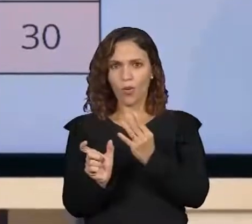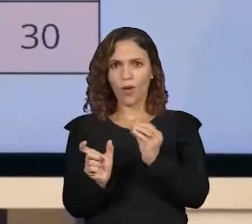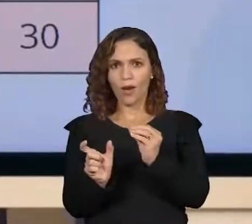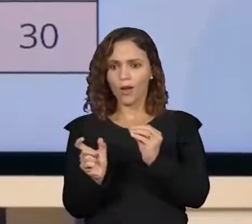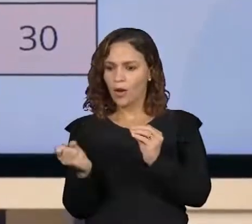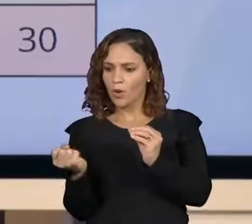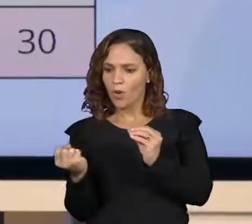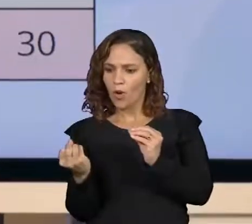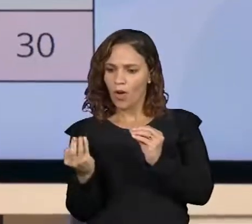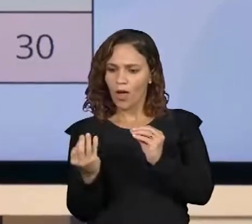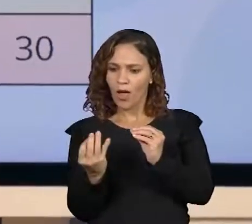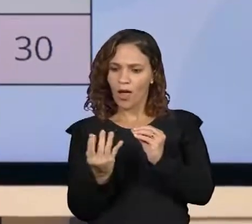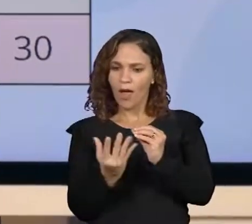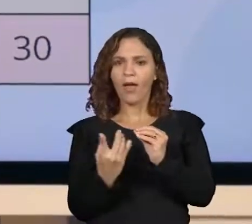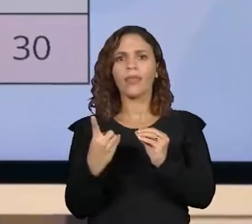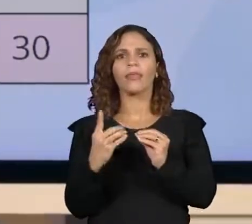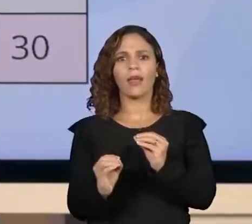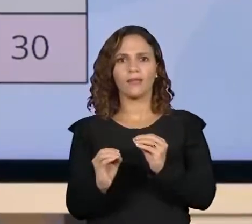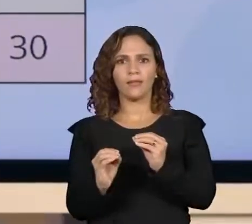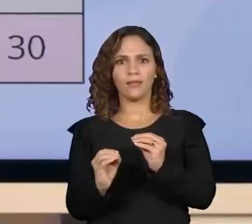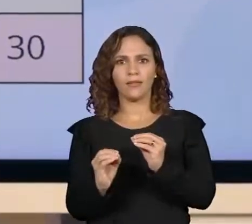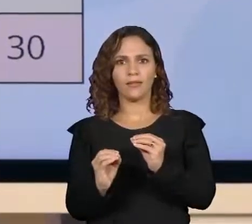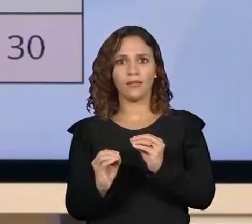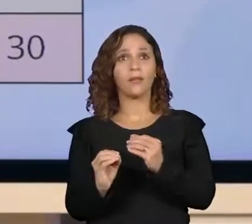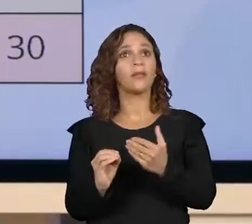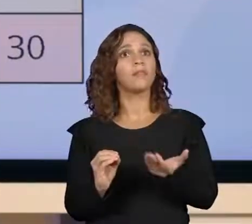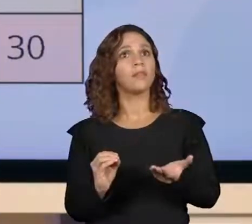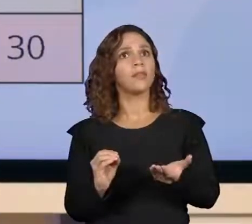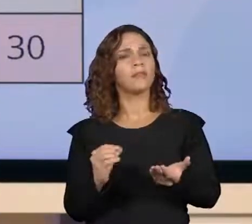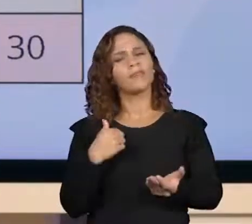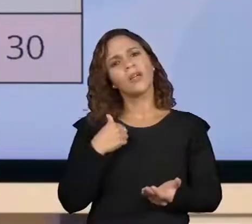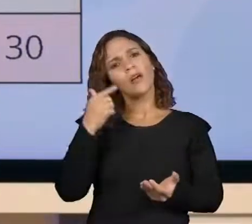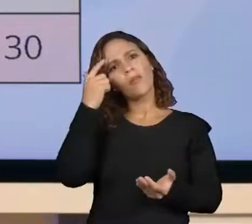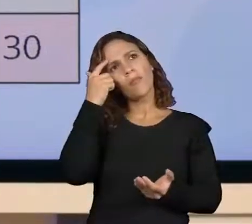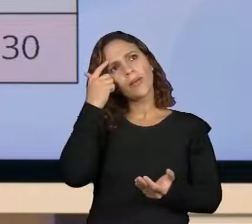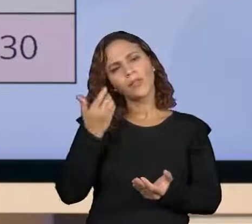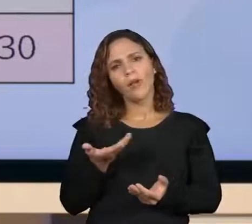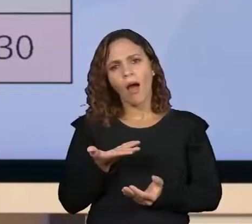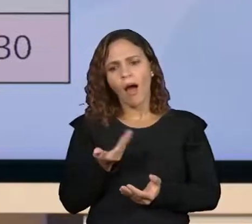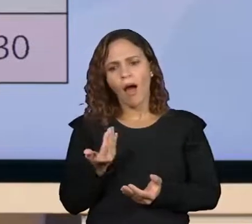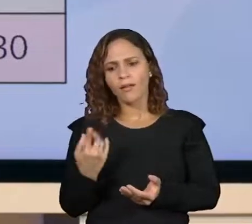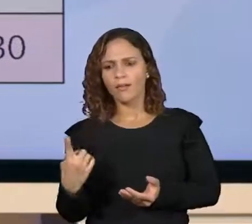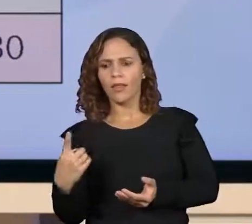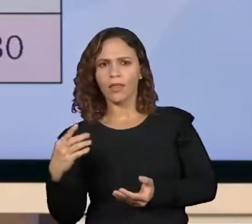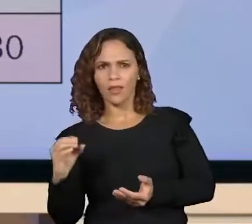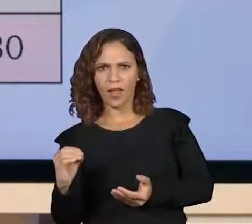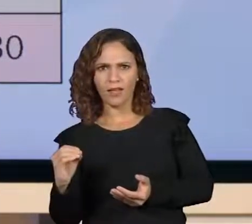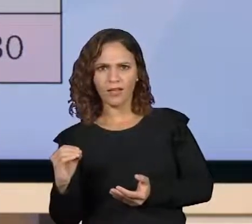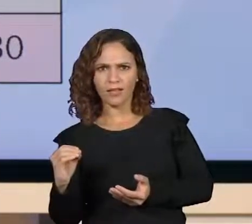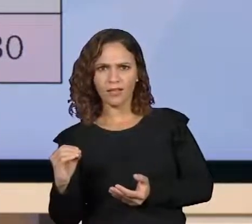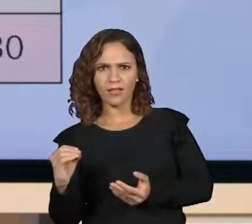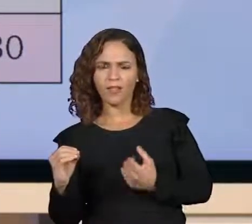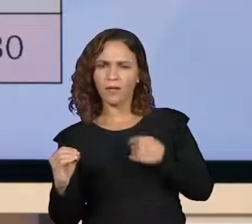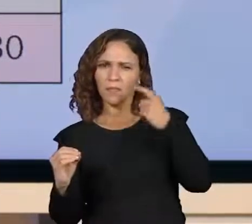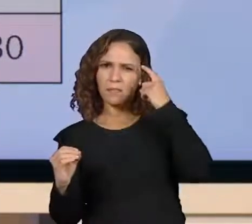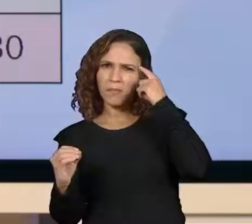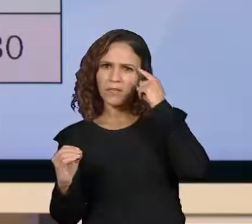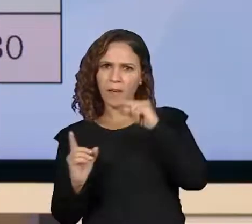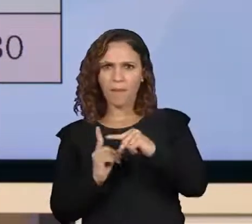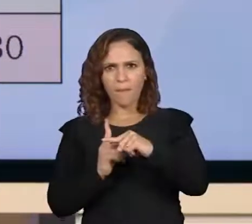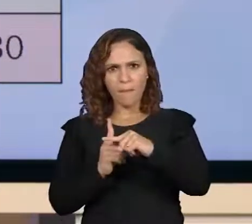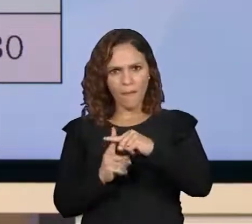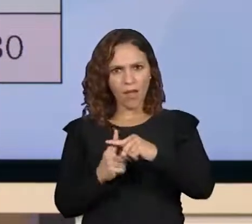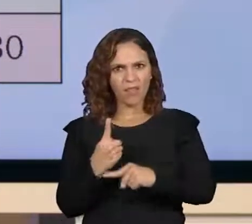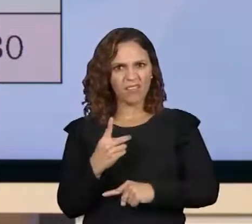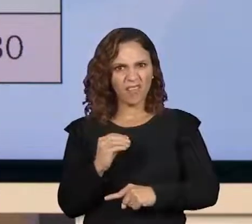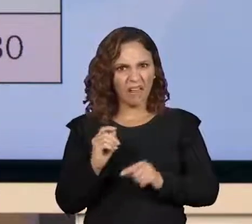Então, será que eu posso usar essa regra aqui, do 10 para o espaço? Se eu aumentar